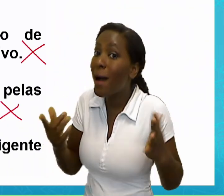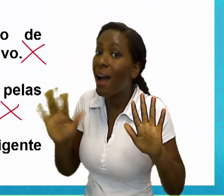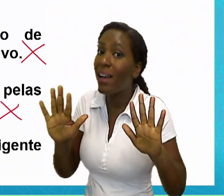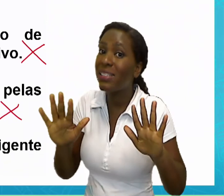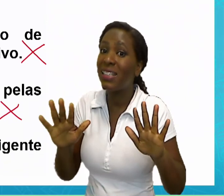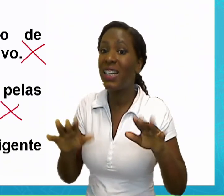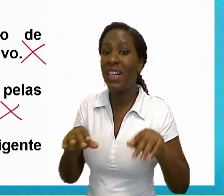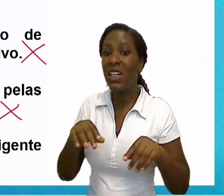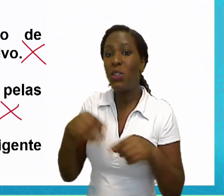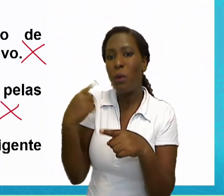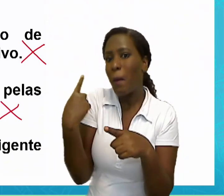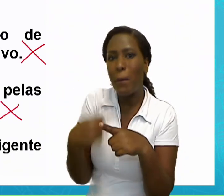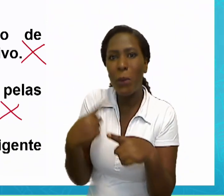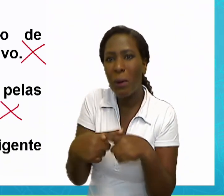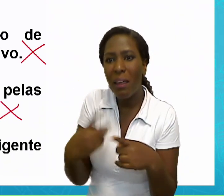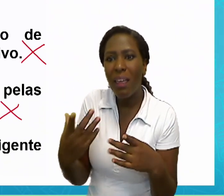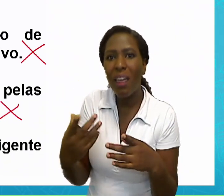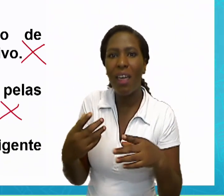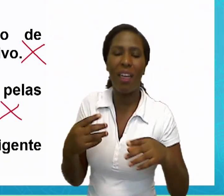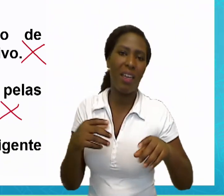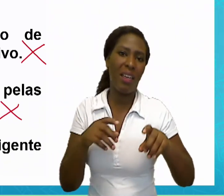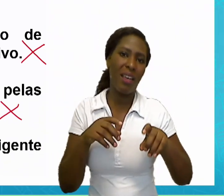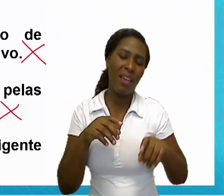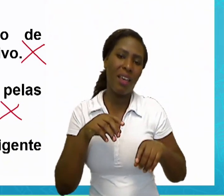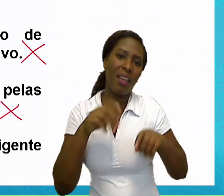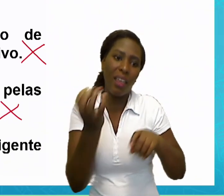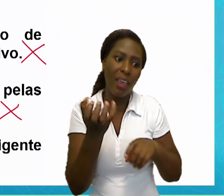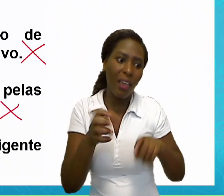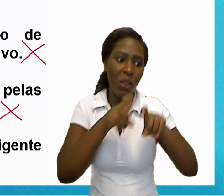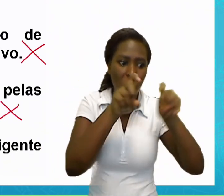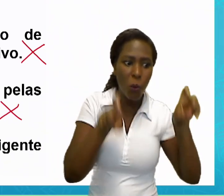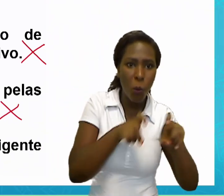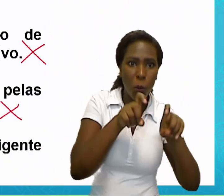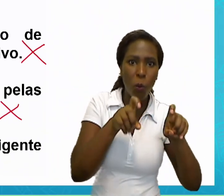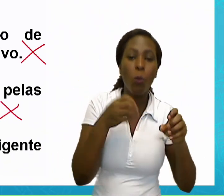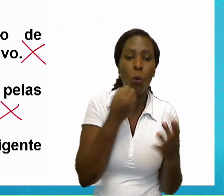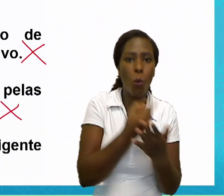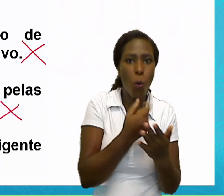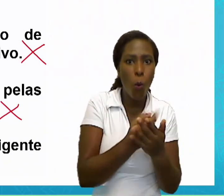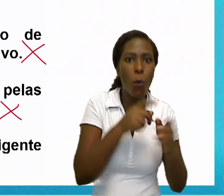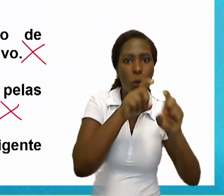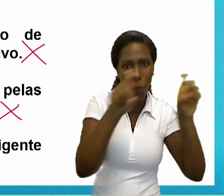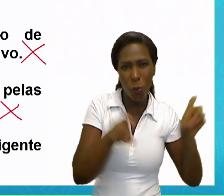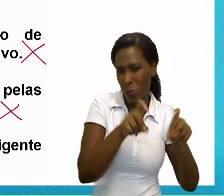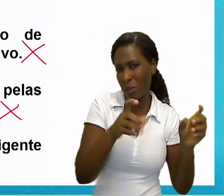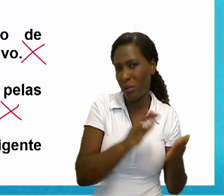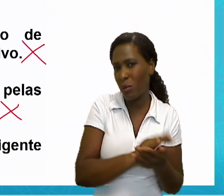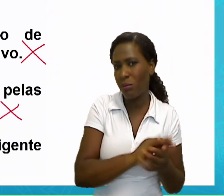diz, questionar o fato de o homem ser mais inteligente que a máquina,